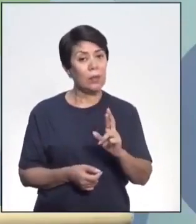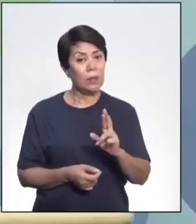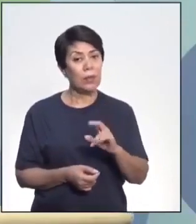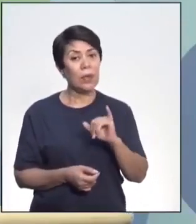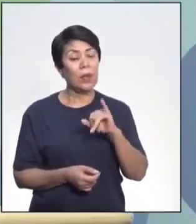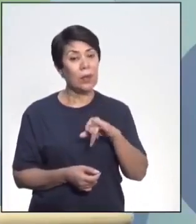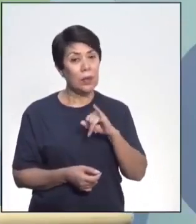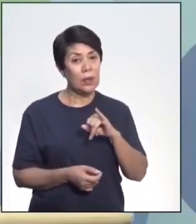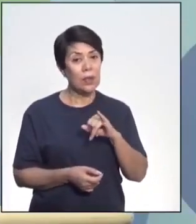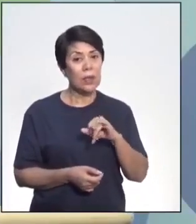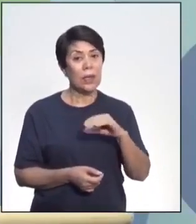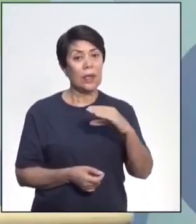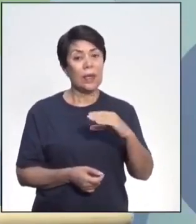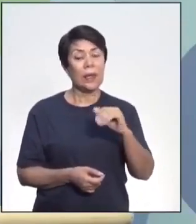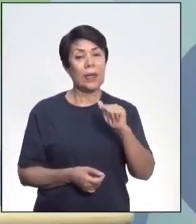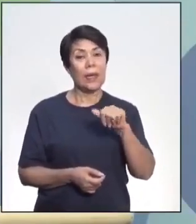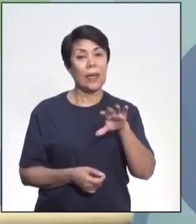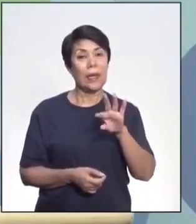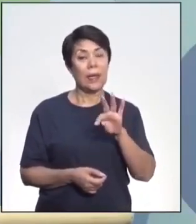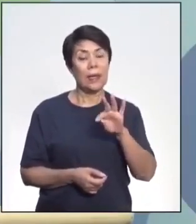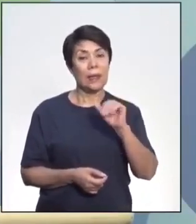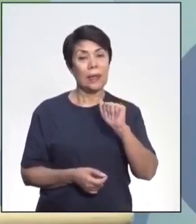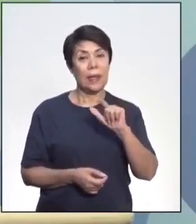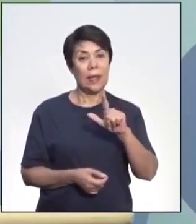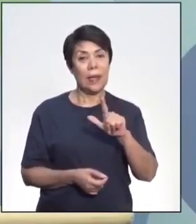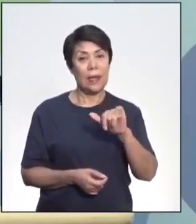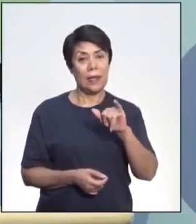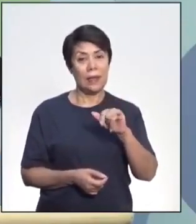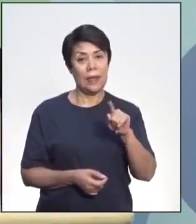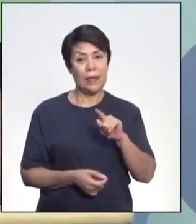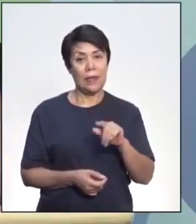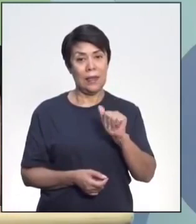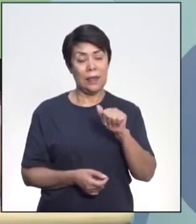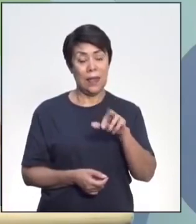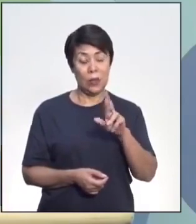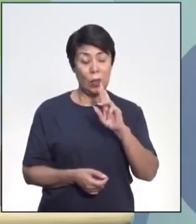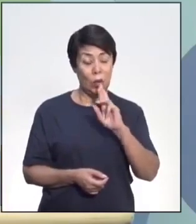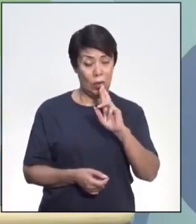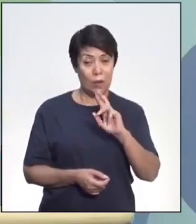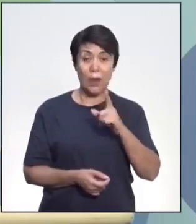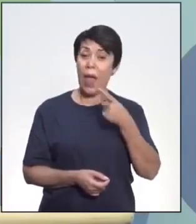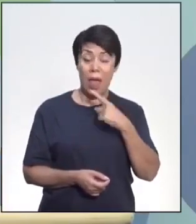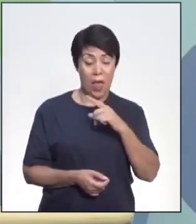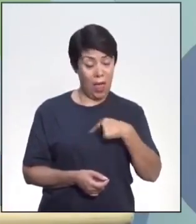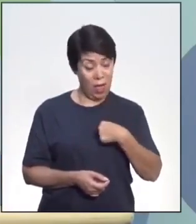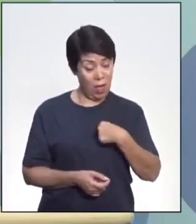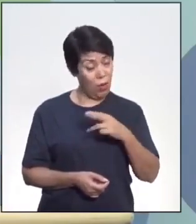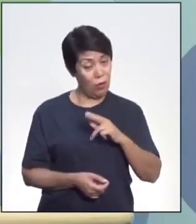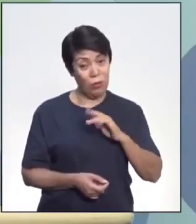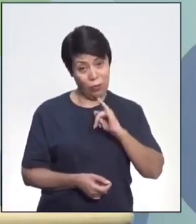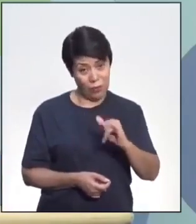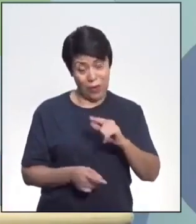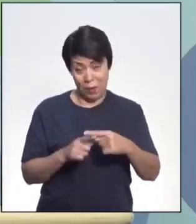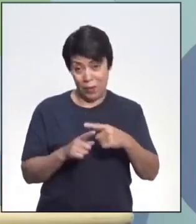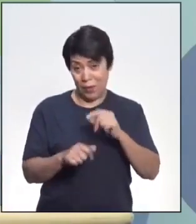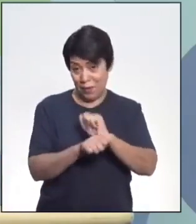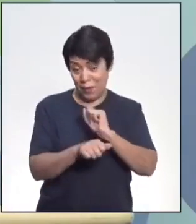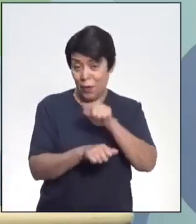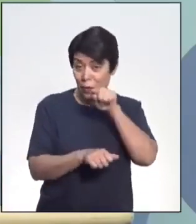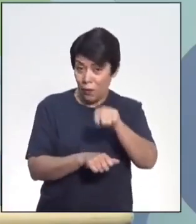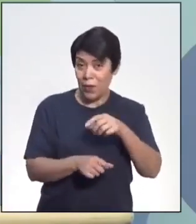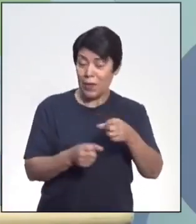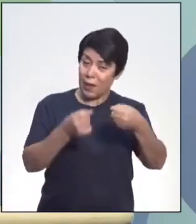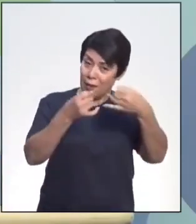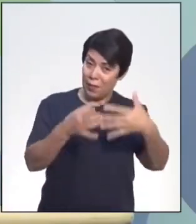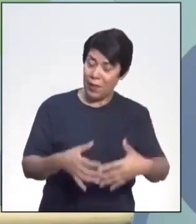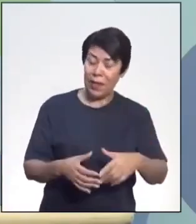falando sobre o catalisador. Eu só não quis contar para você, porque eu estava esperando esse momento da explicação. Mas teve uma